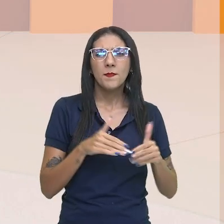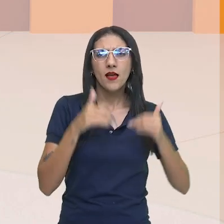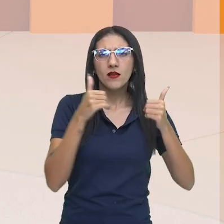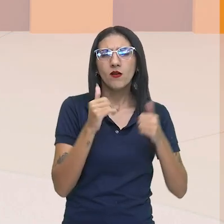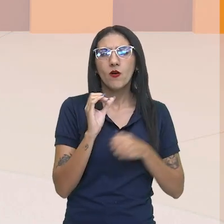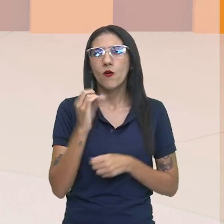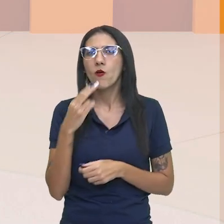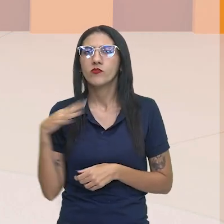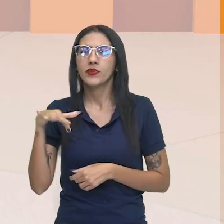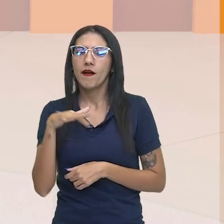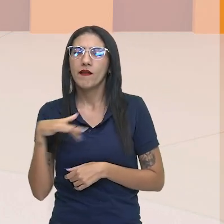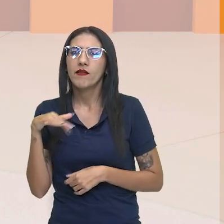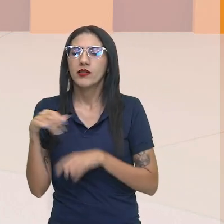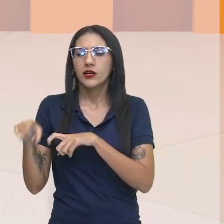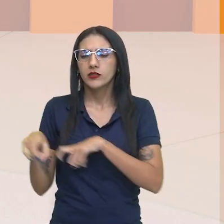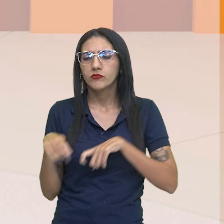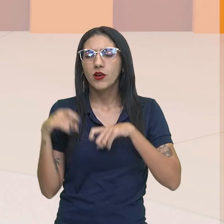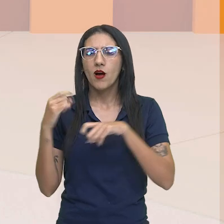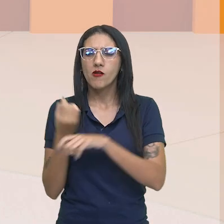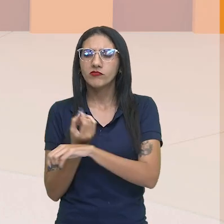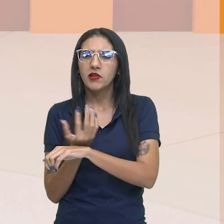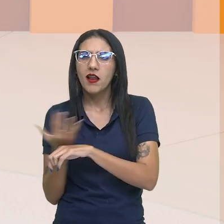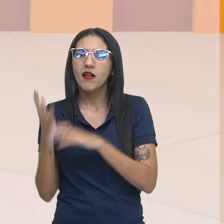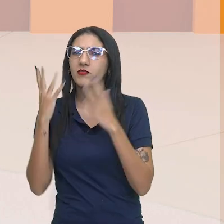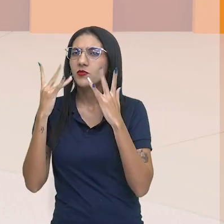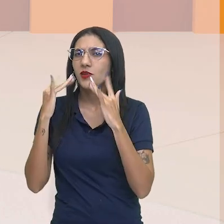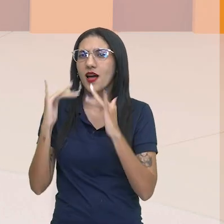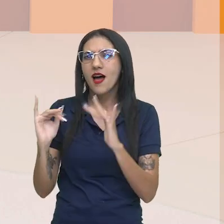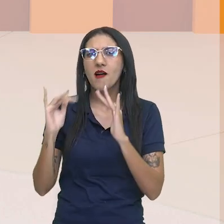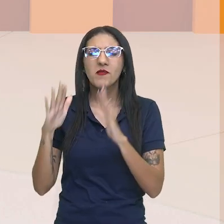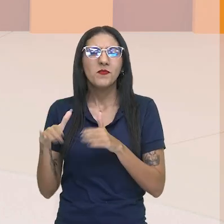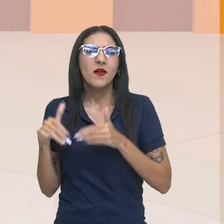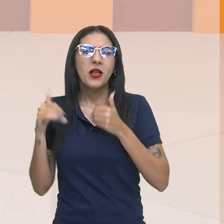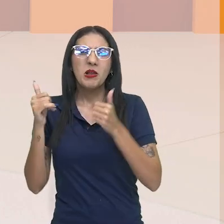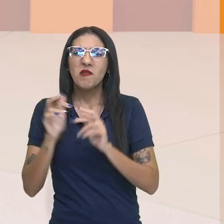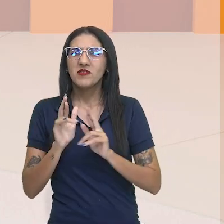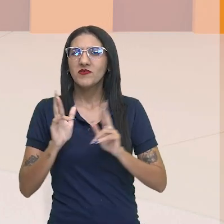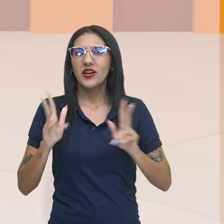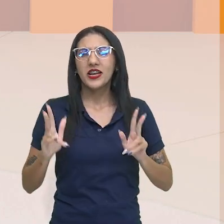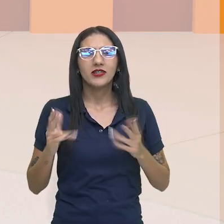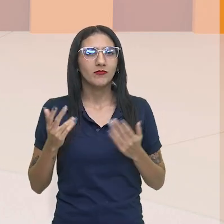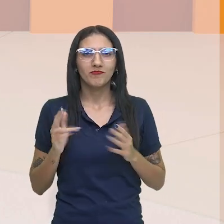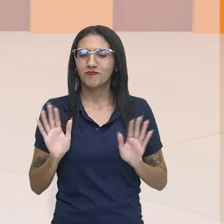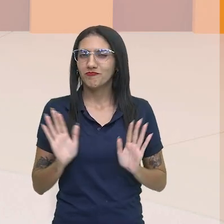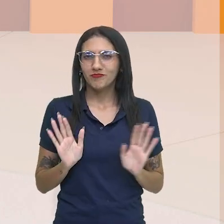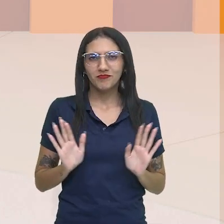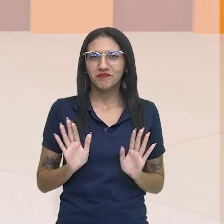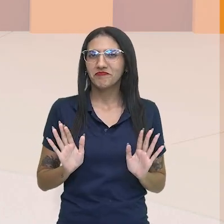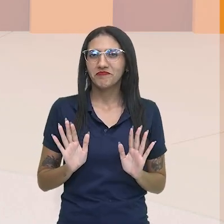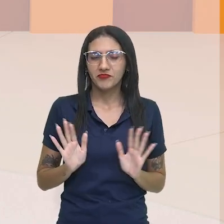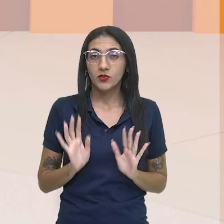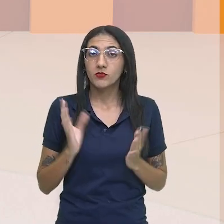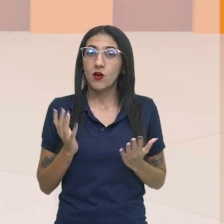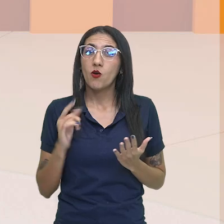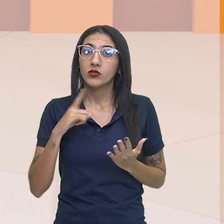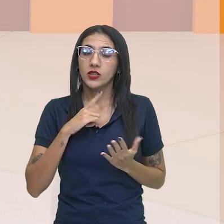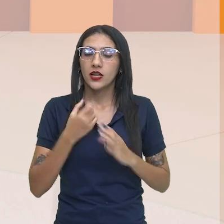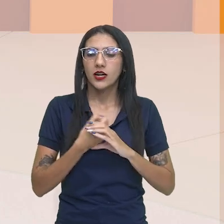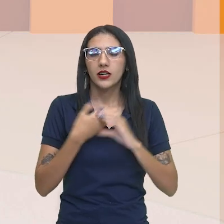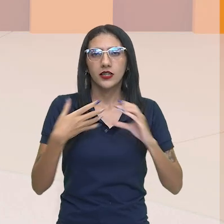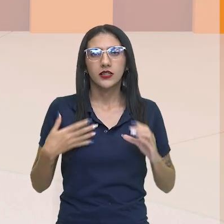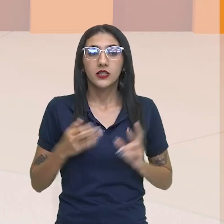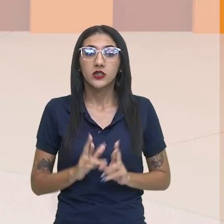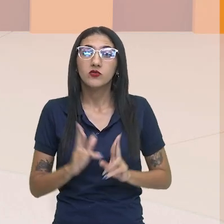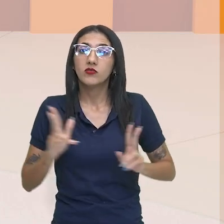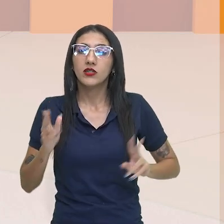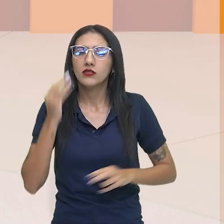Morar no meio da natureza, livre, é muito melhor do que viver na cidade. Isso não existe, né? Existem características das